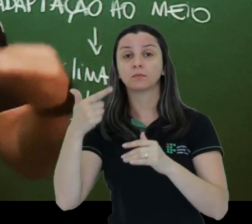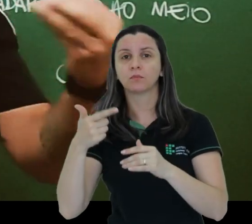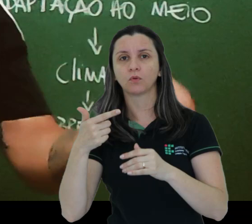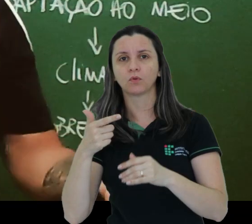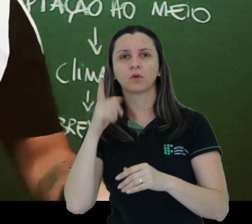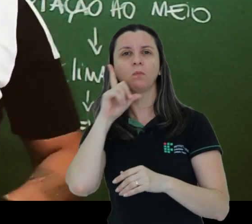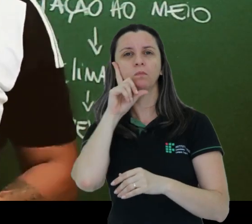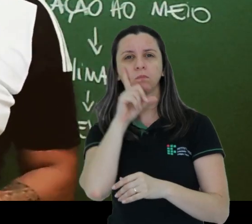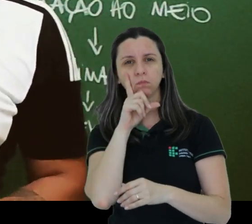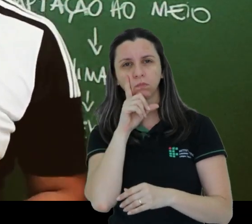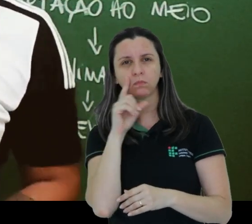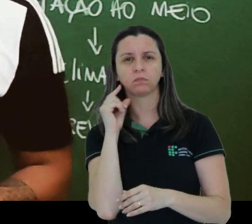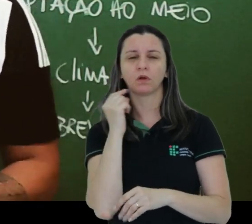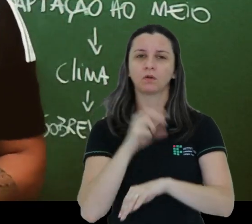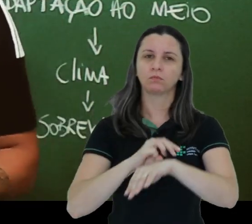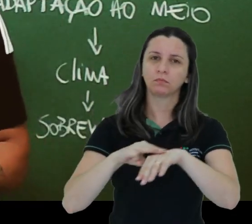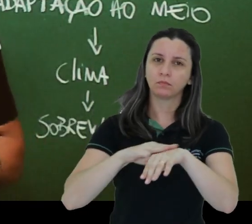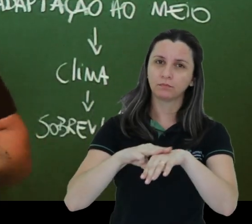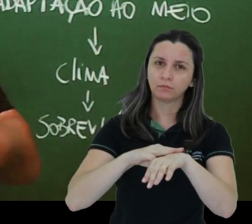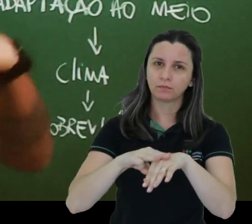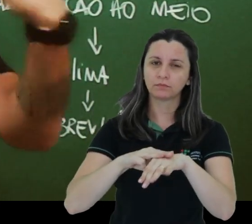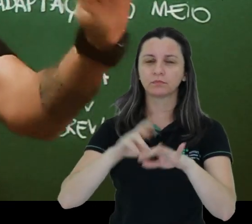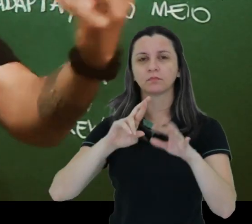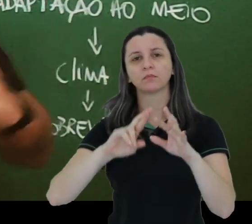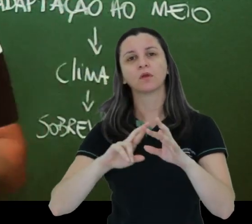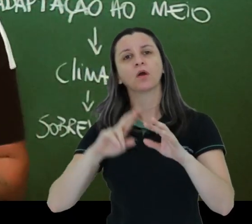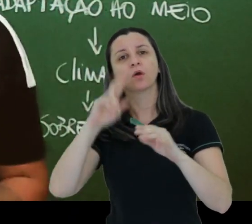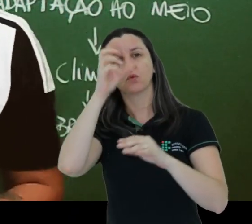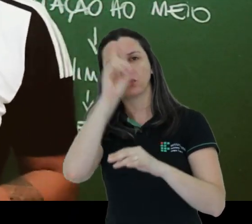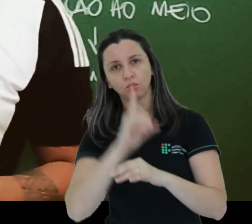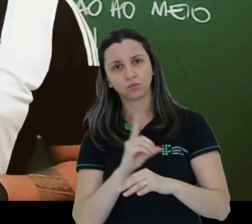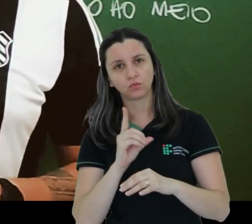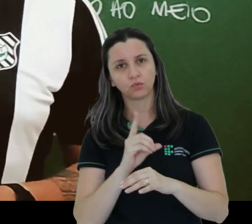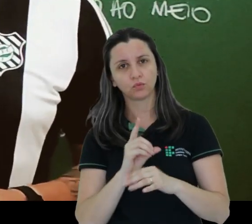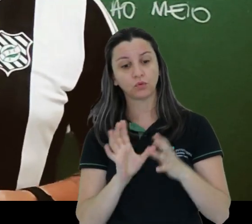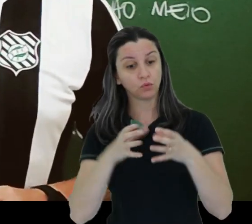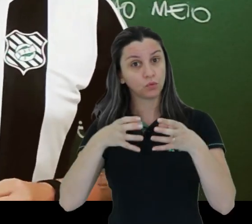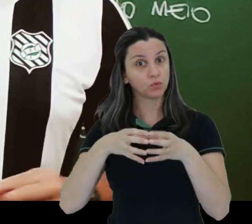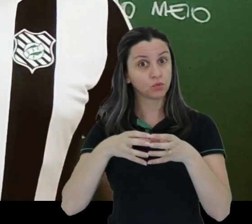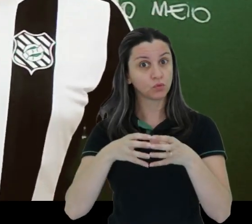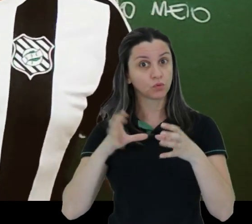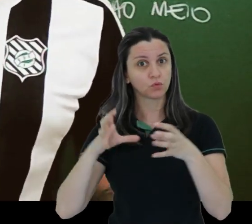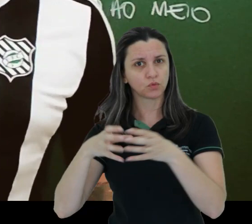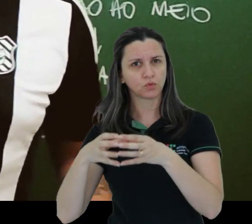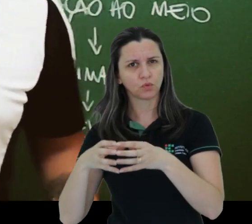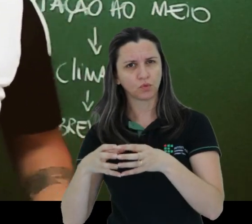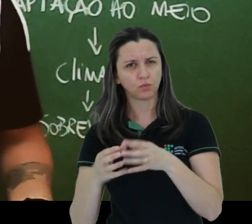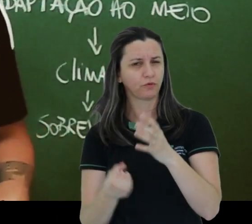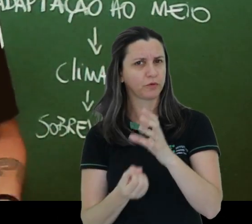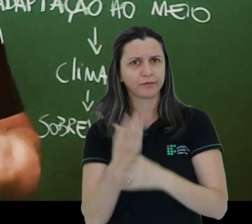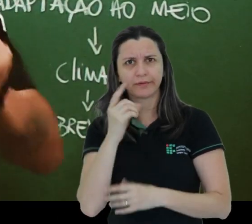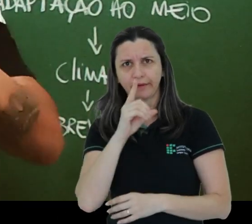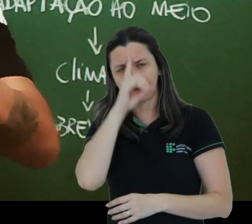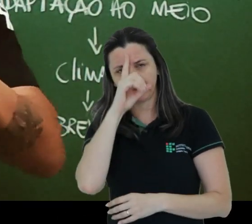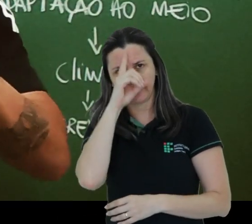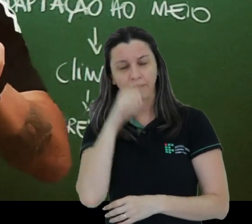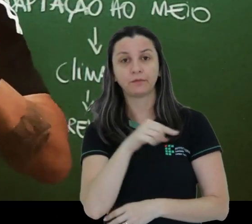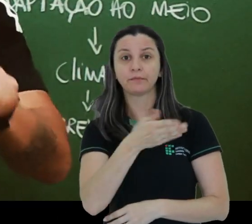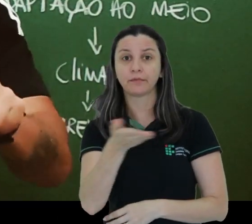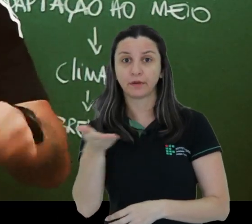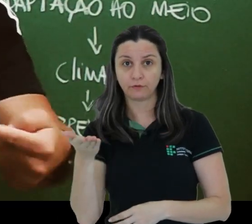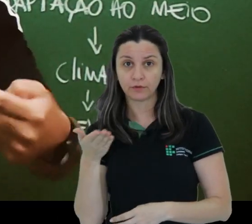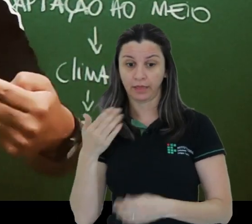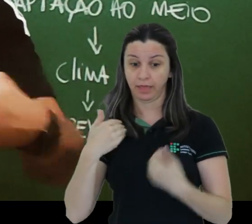exemplo, o mulato, o caboclo, o mameluco, o ainoco. Grupos que foram inventados, e eu falo